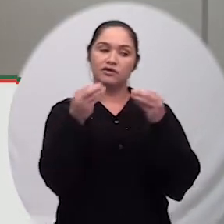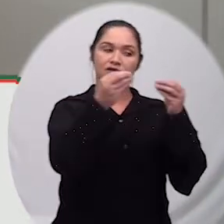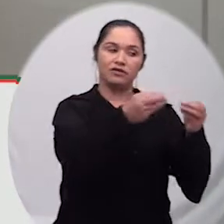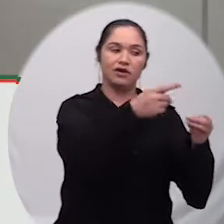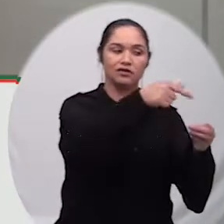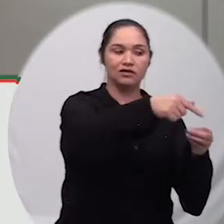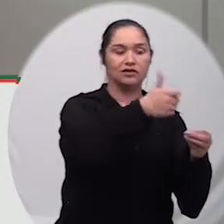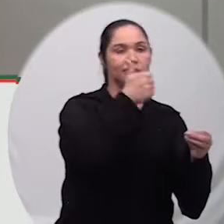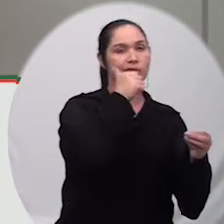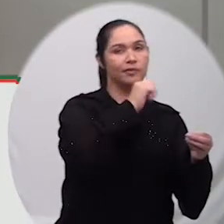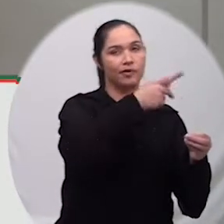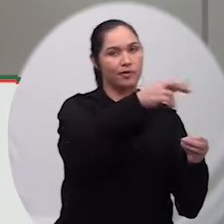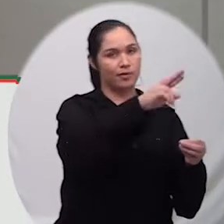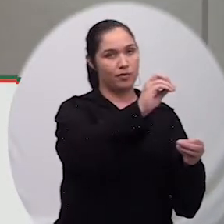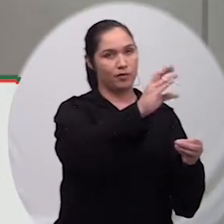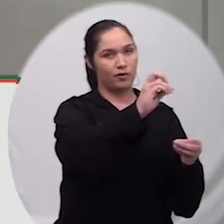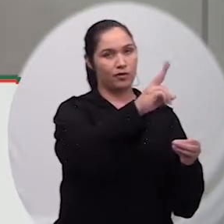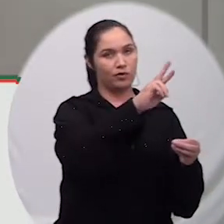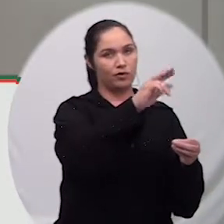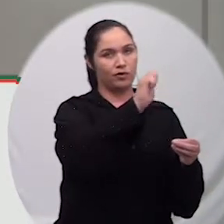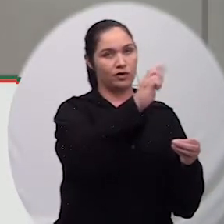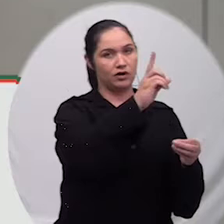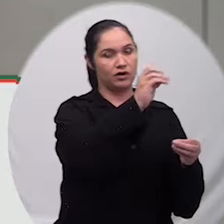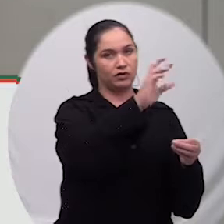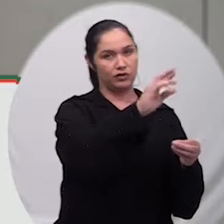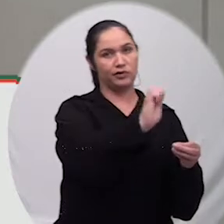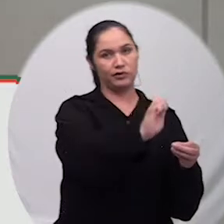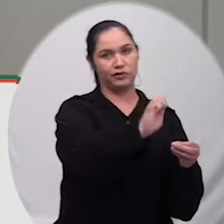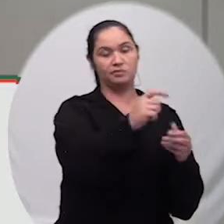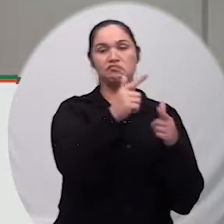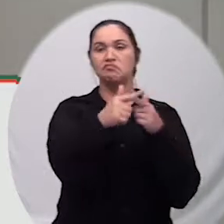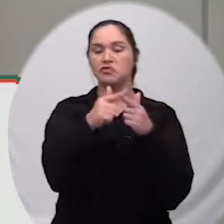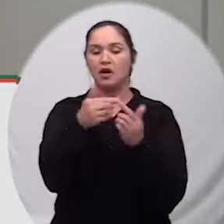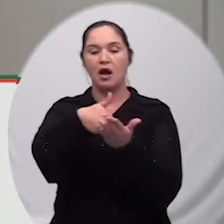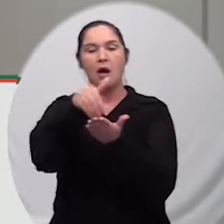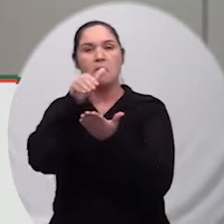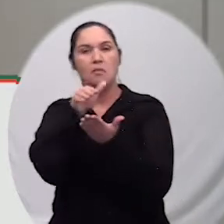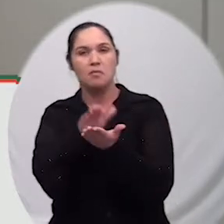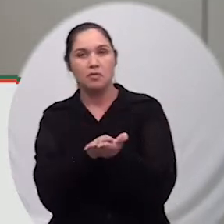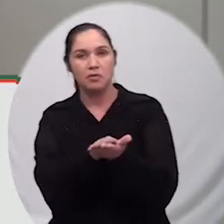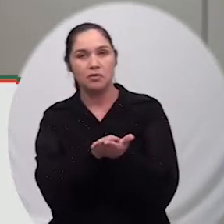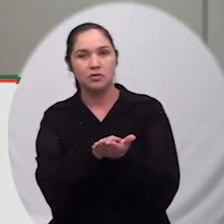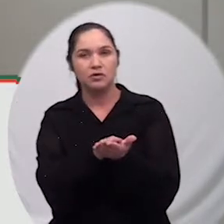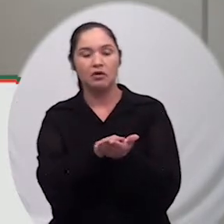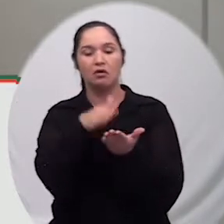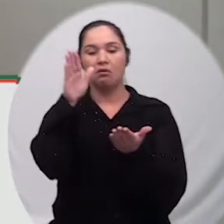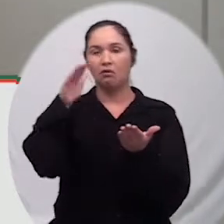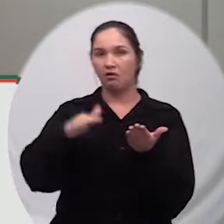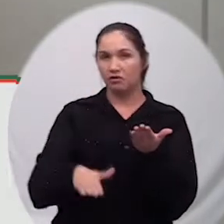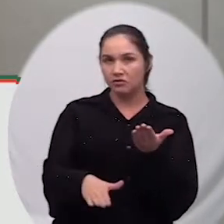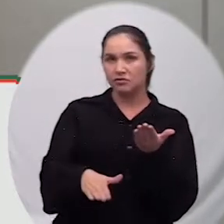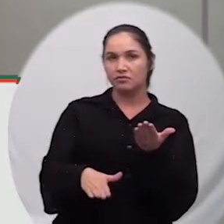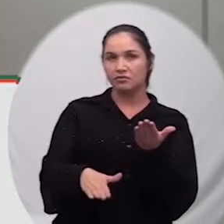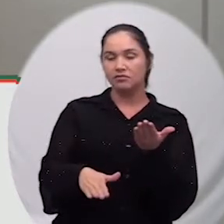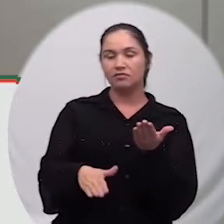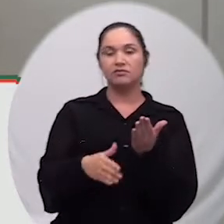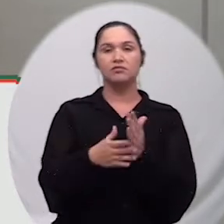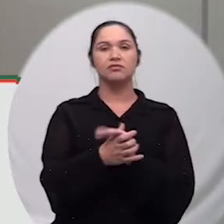Procuradora, até porque essa multa que reduziu de 21 para R$